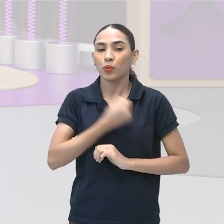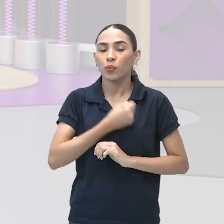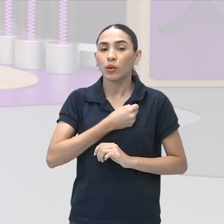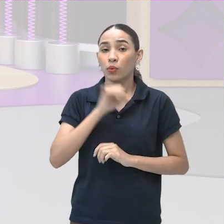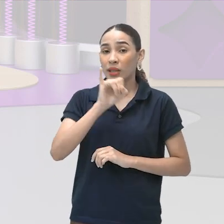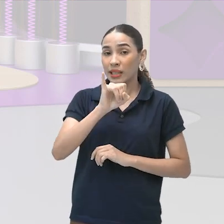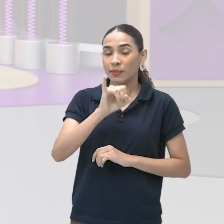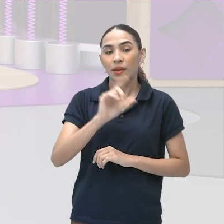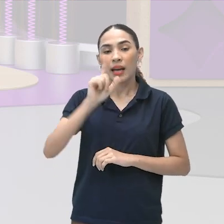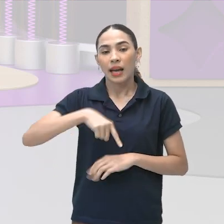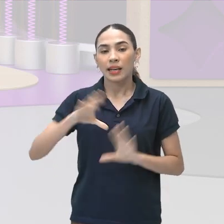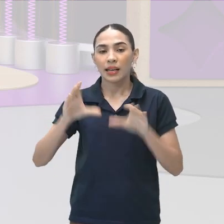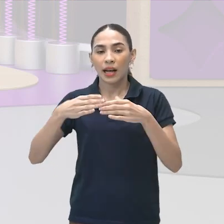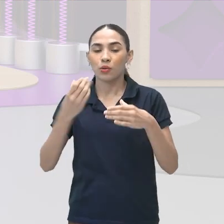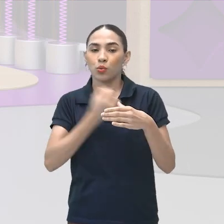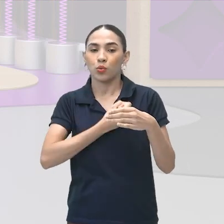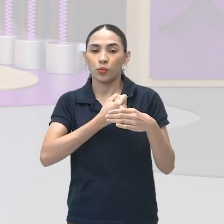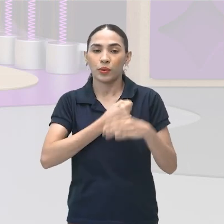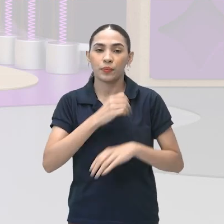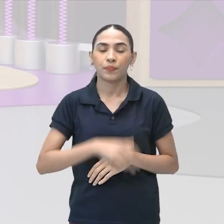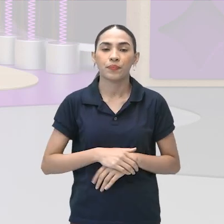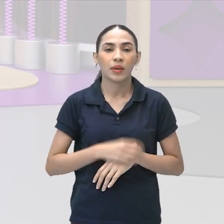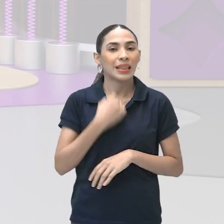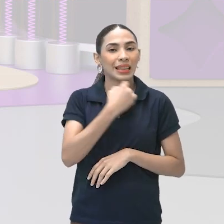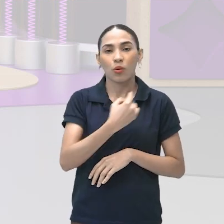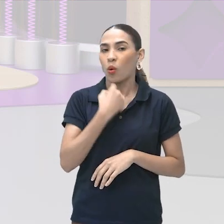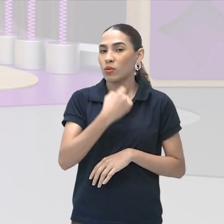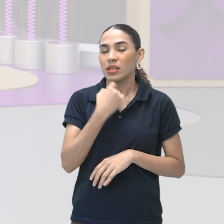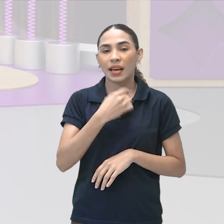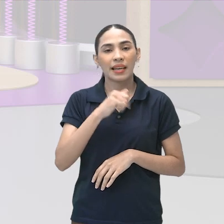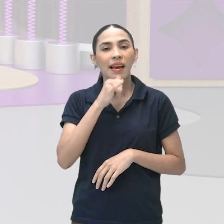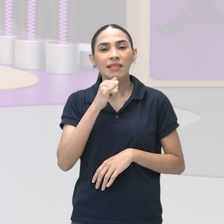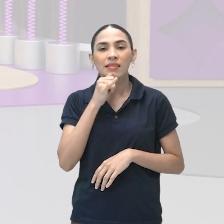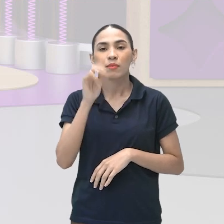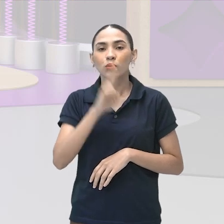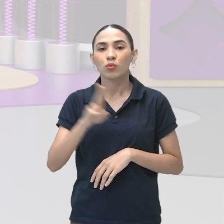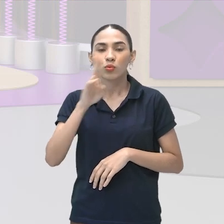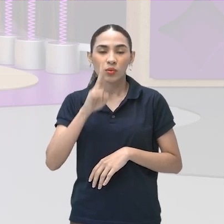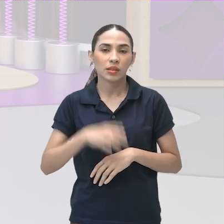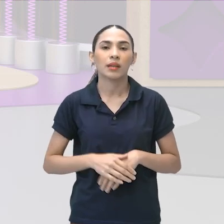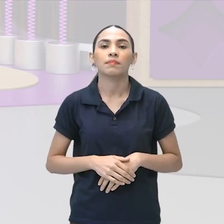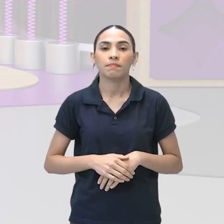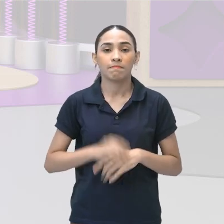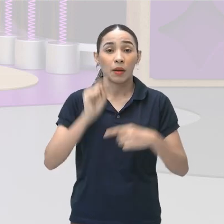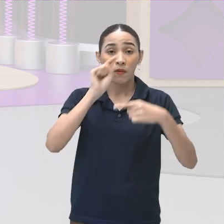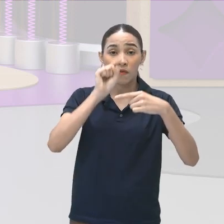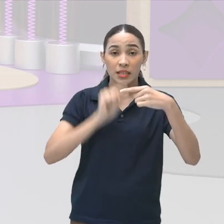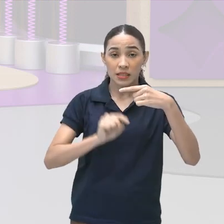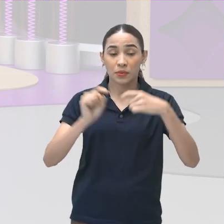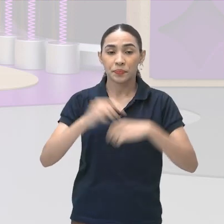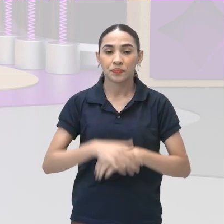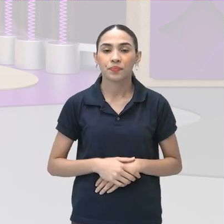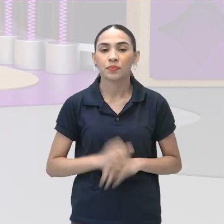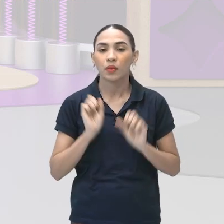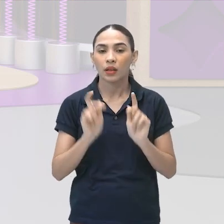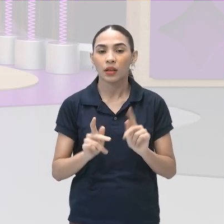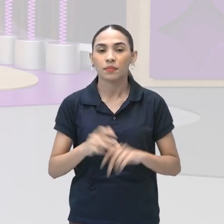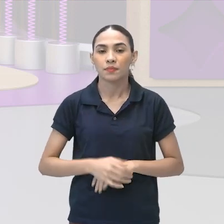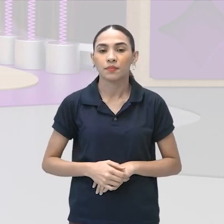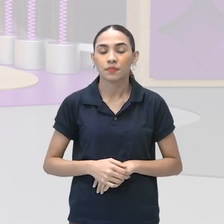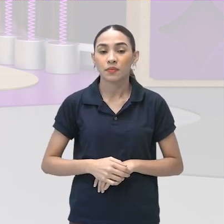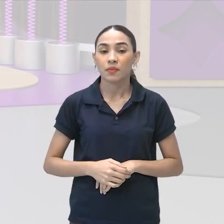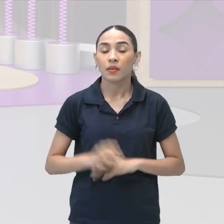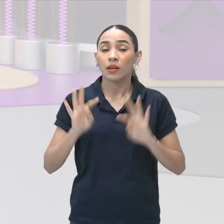irracionais são formados por números onde eu não consigo escrevê-los na forma de fração, ok?